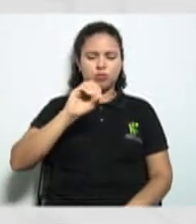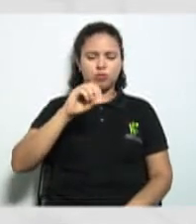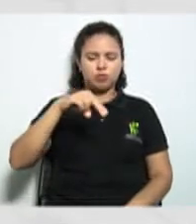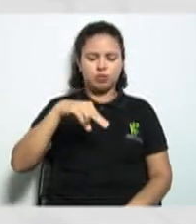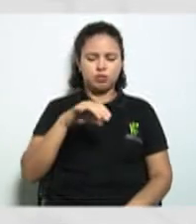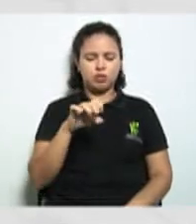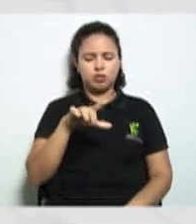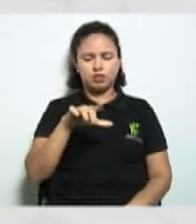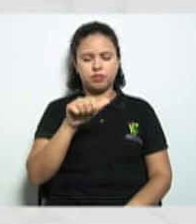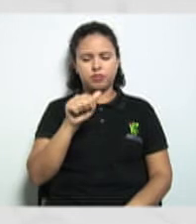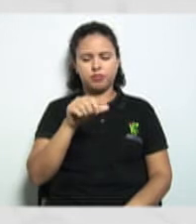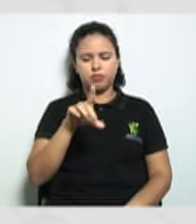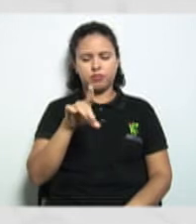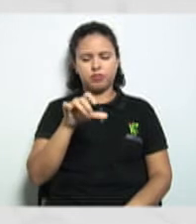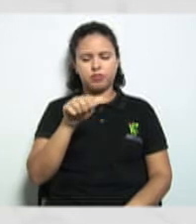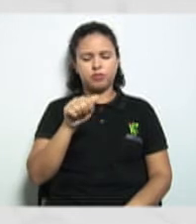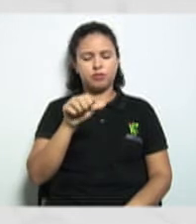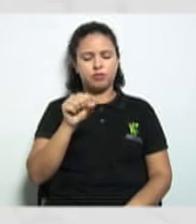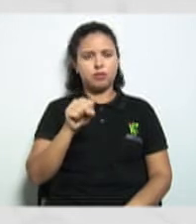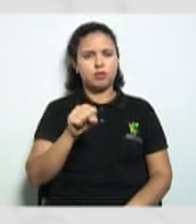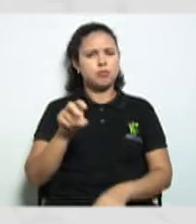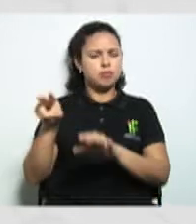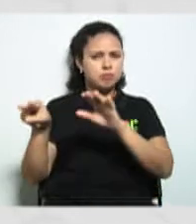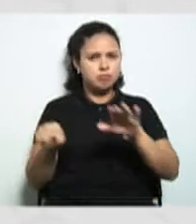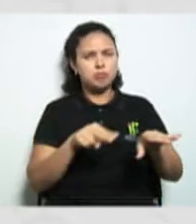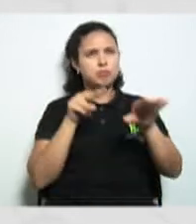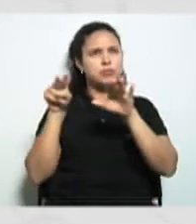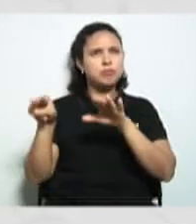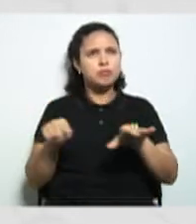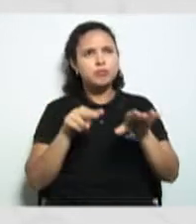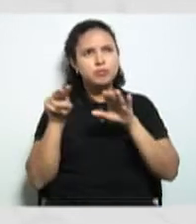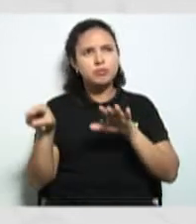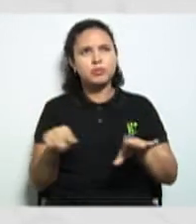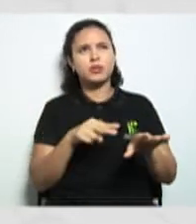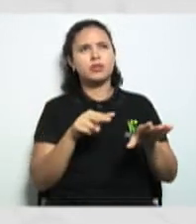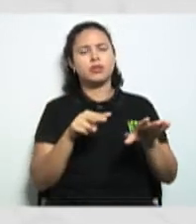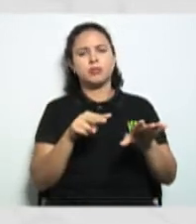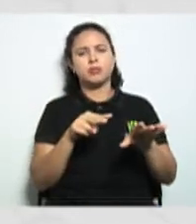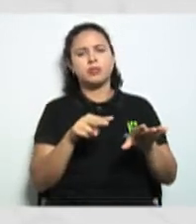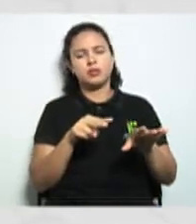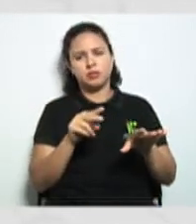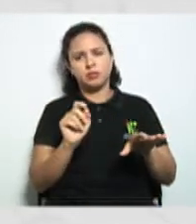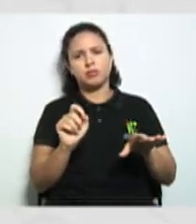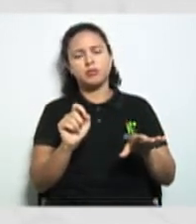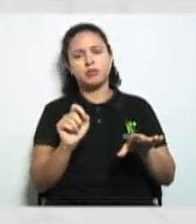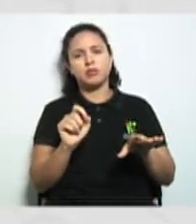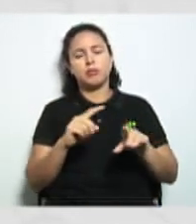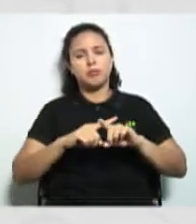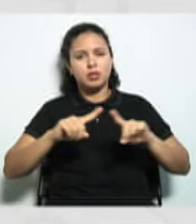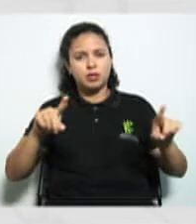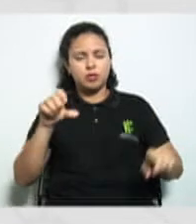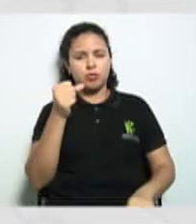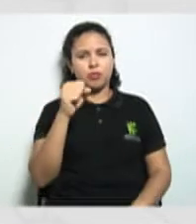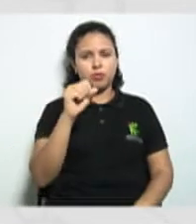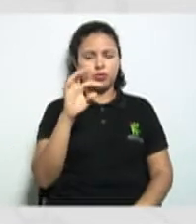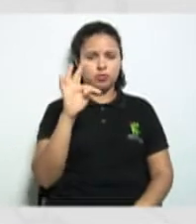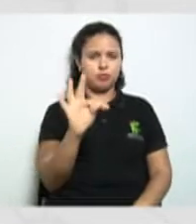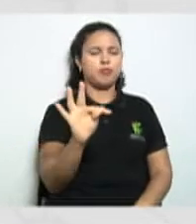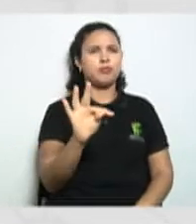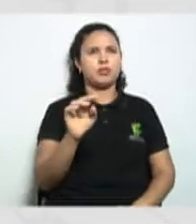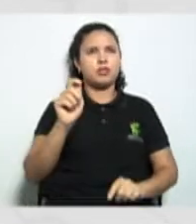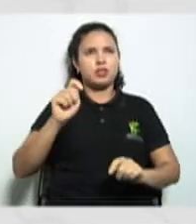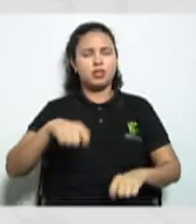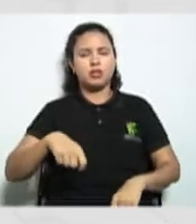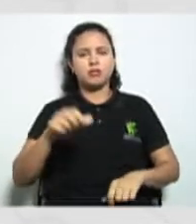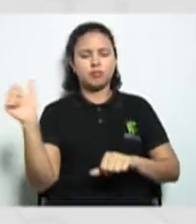8 toneladas poderiam ser recicladas. Isso daí é uma dada situação, um exemplo. Então,